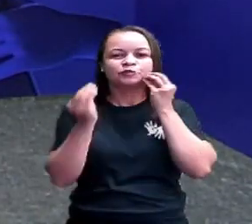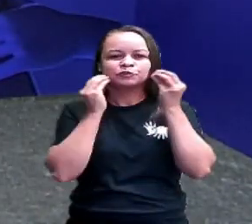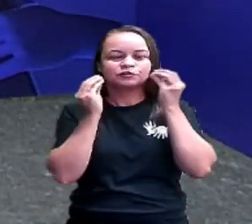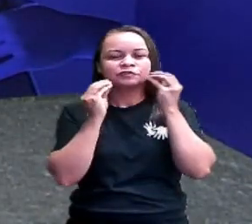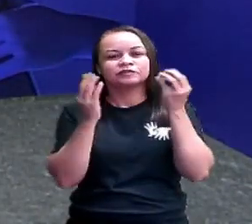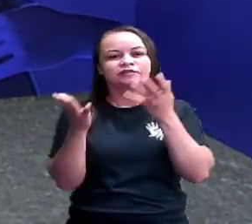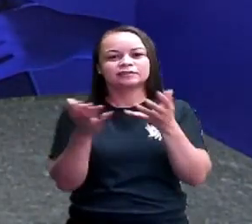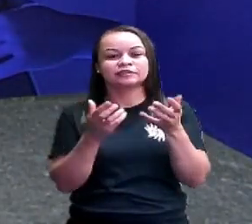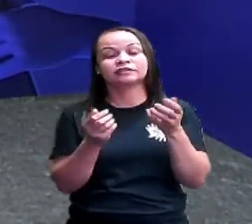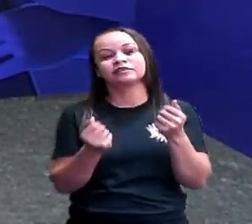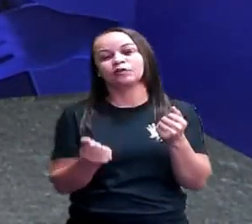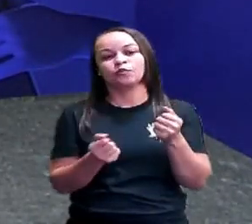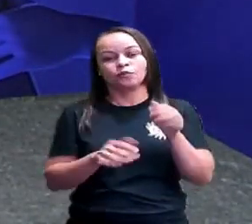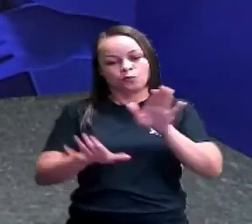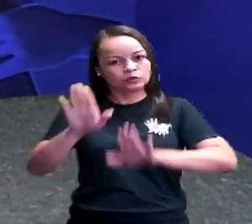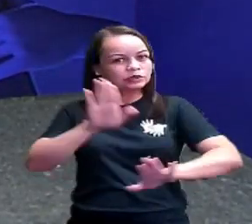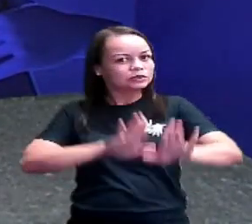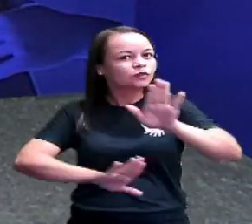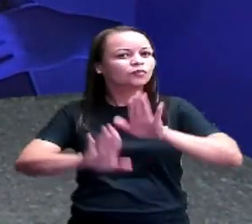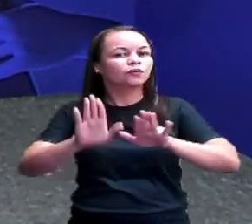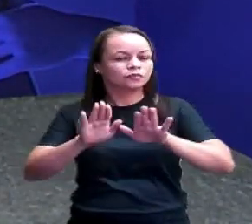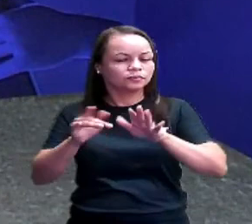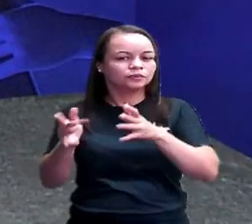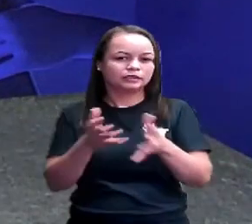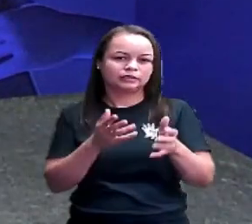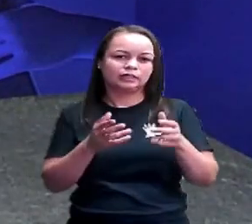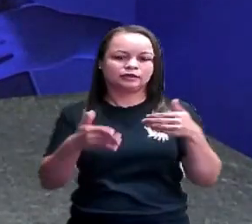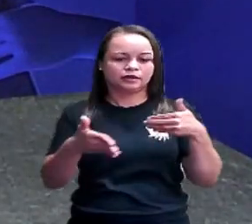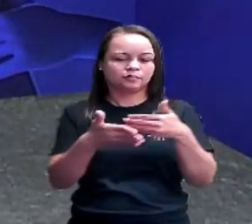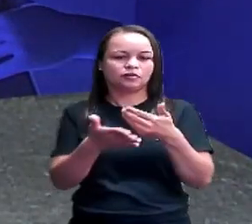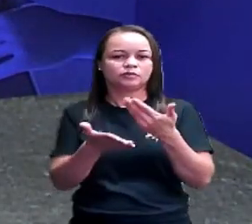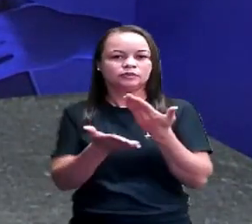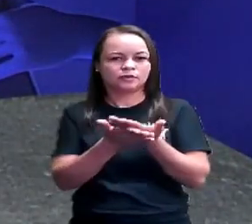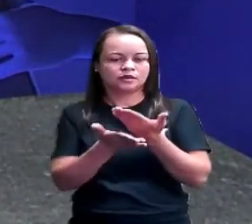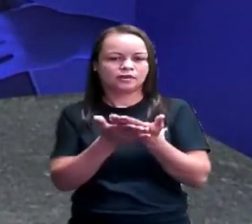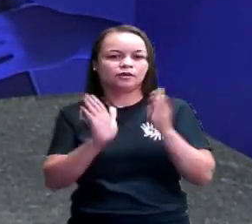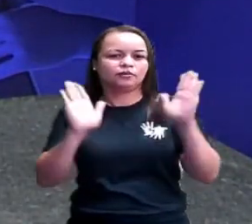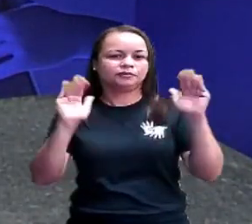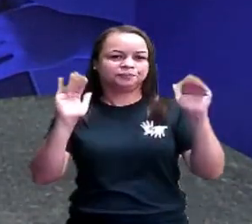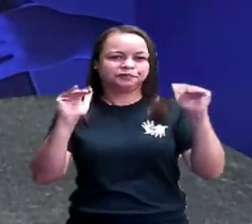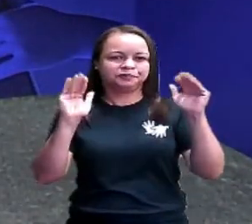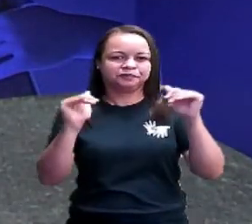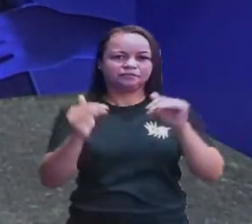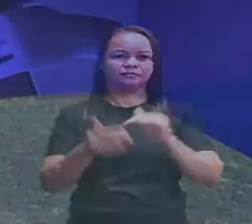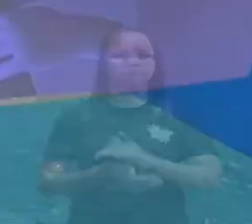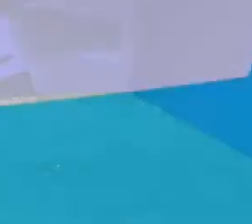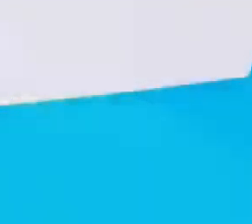Continuem se cuidando e até a próxima aula. Tchau, tchau!